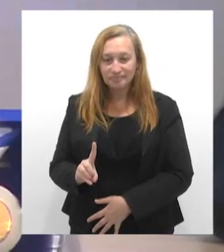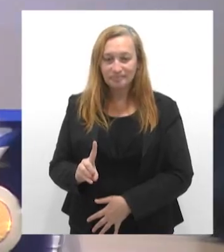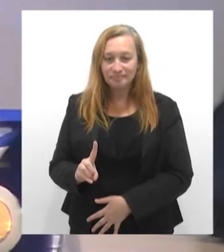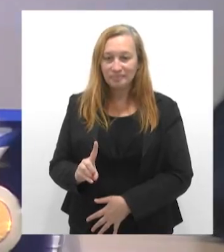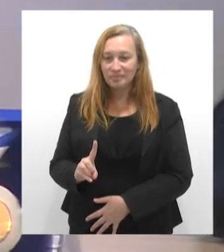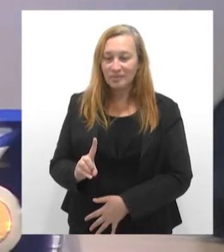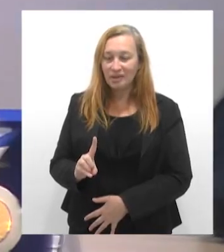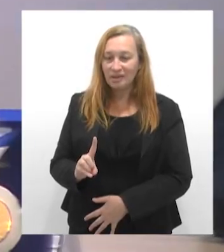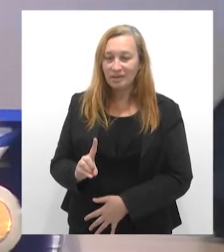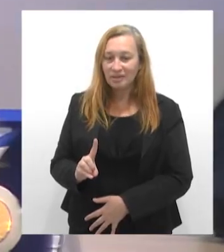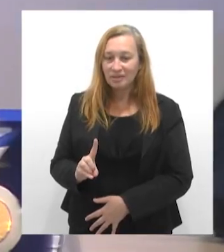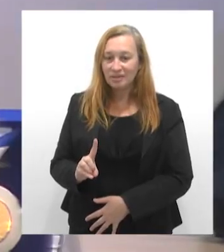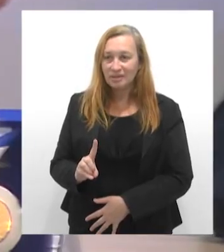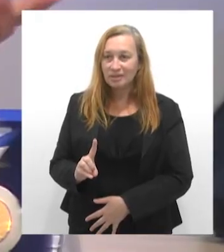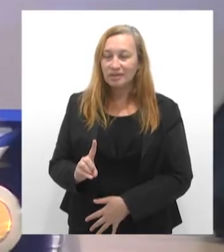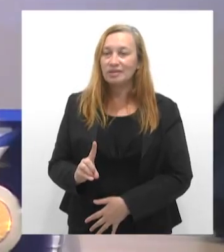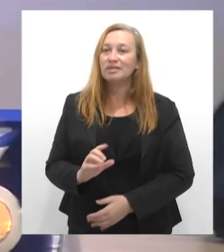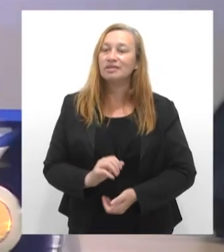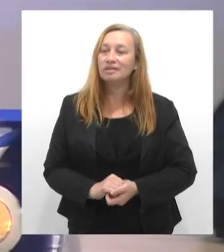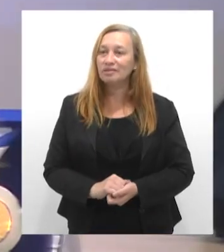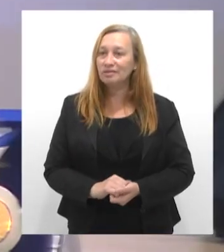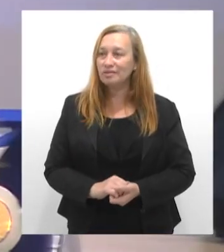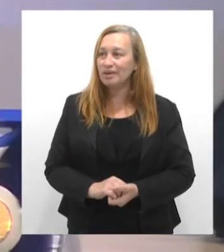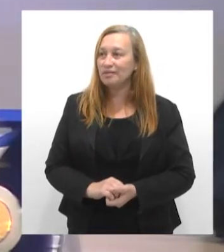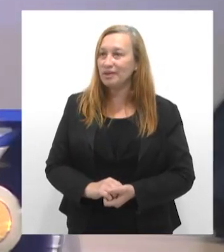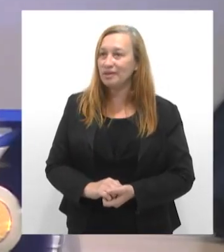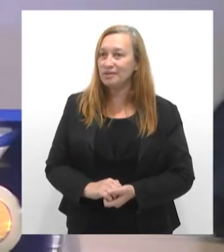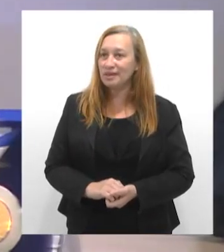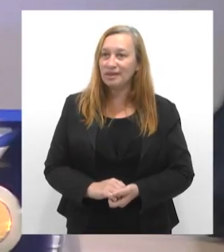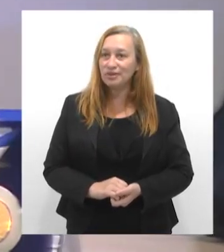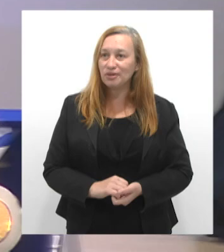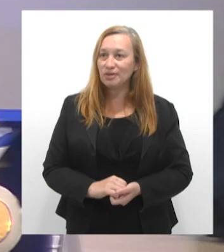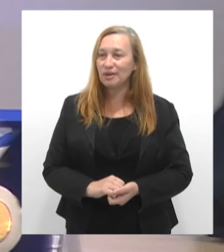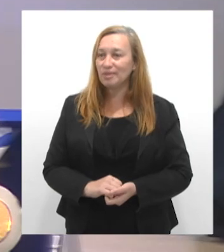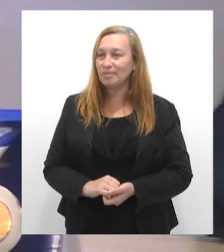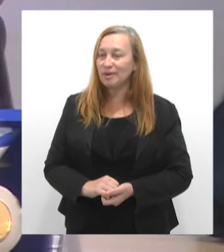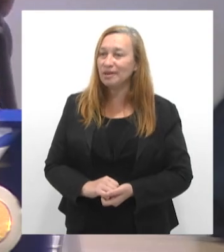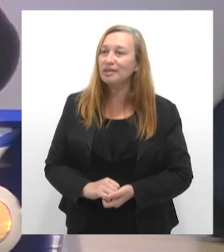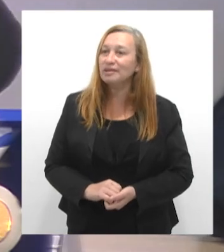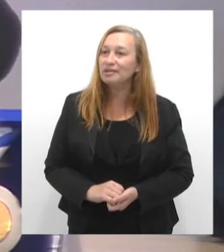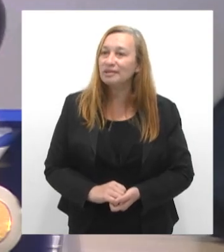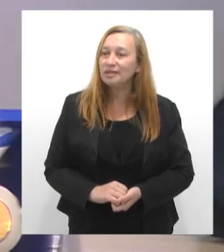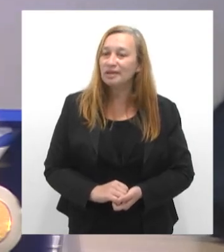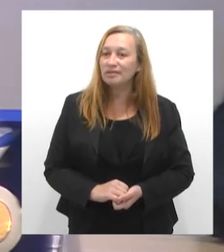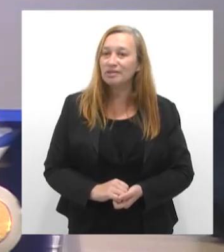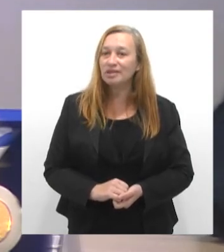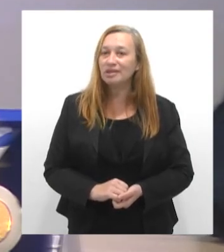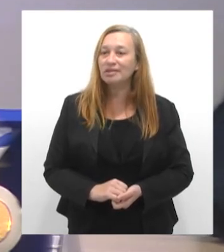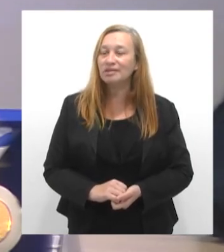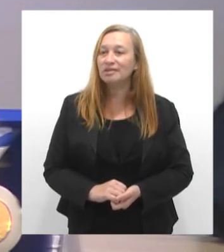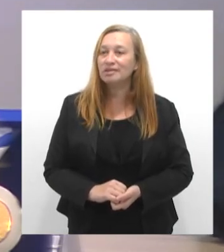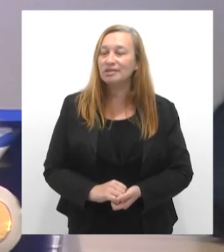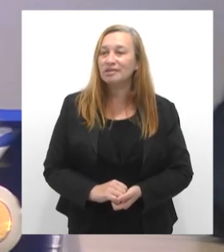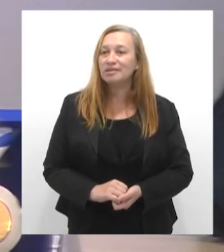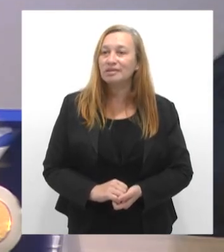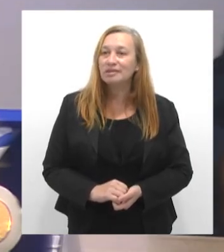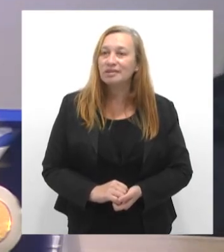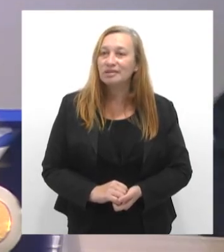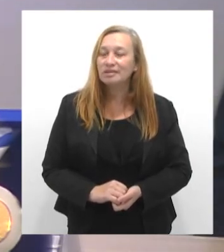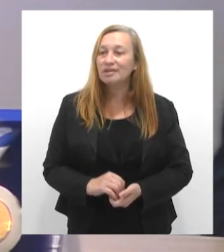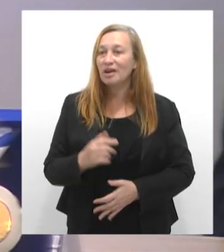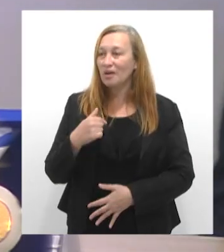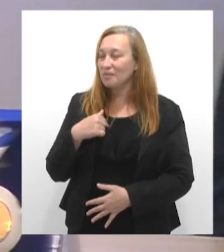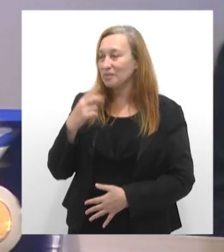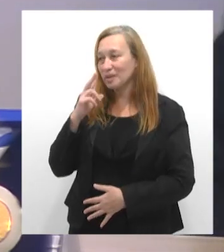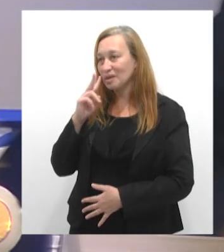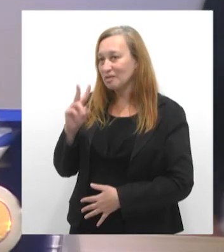Reginaldo, porque ele fechou com Vladimir Lenin. Eu vi que o Gilberto mais